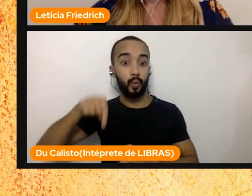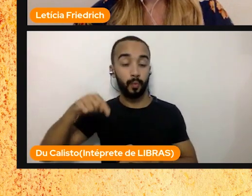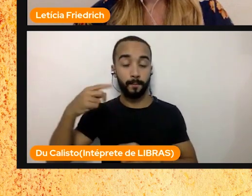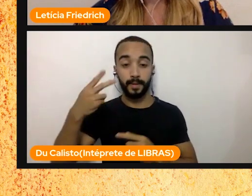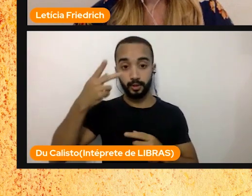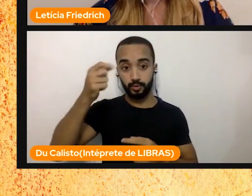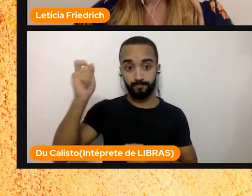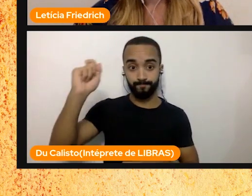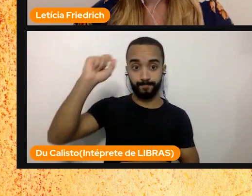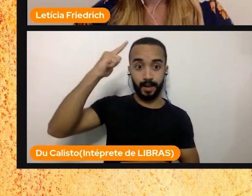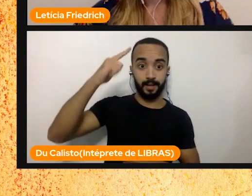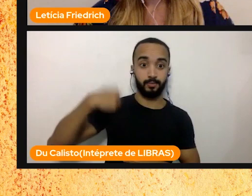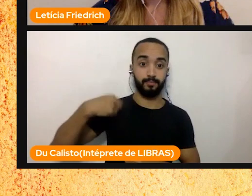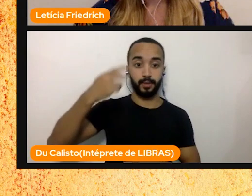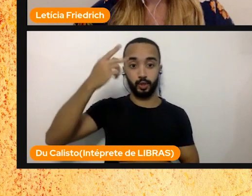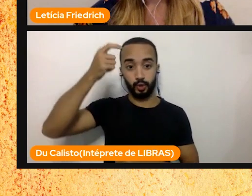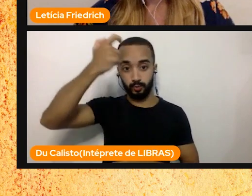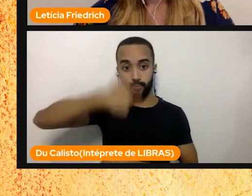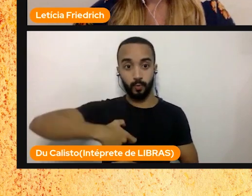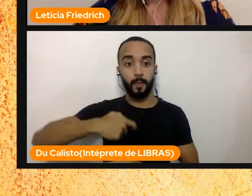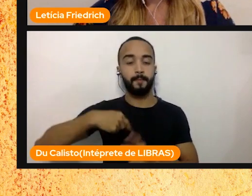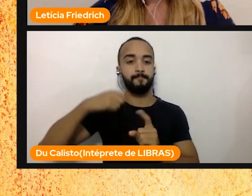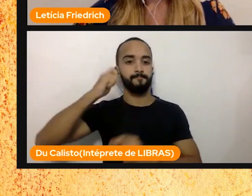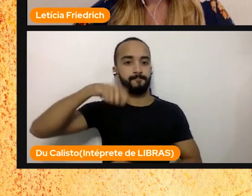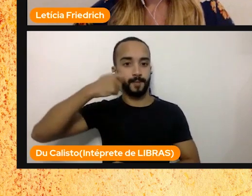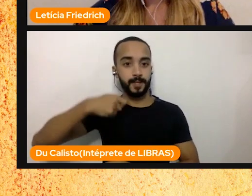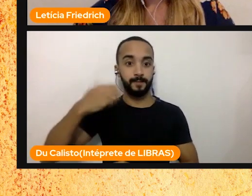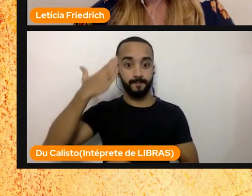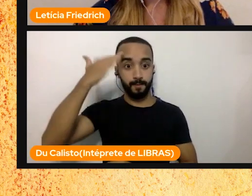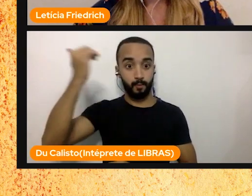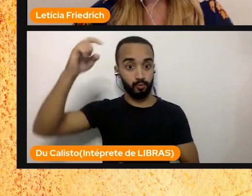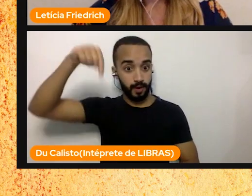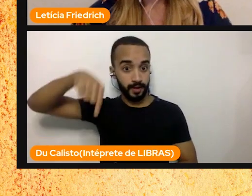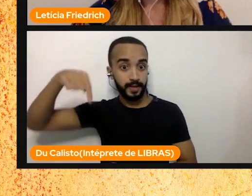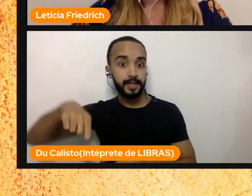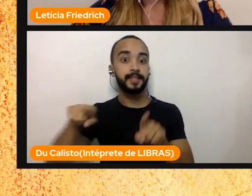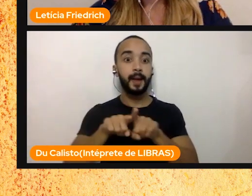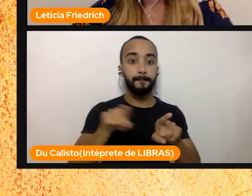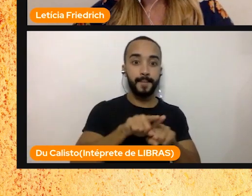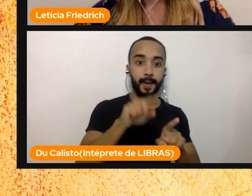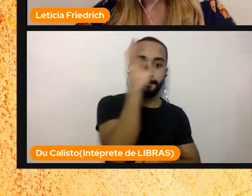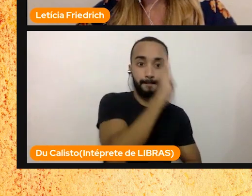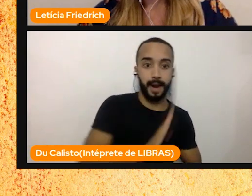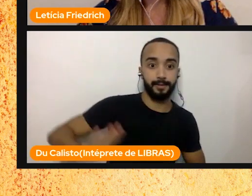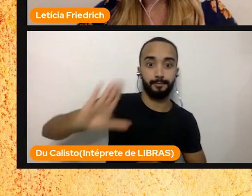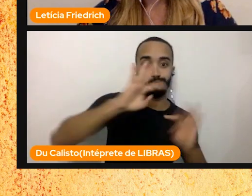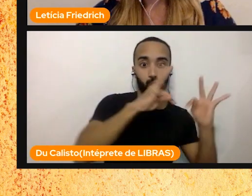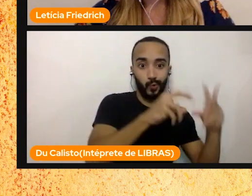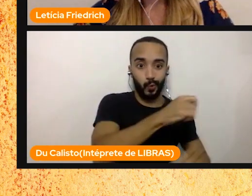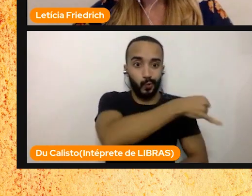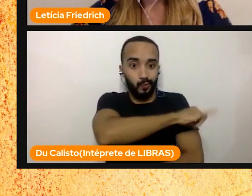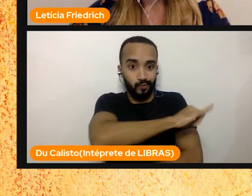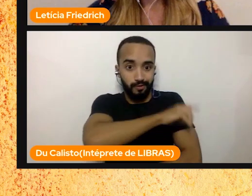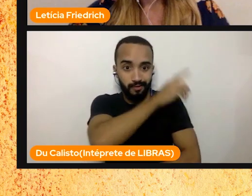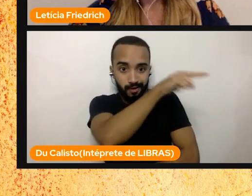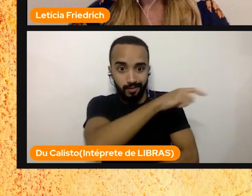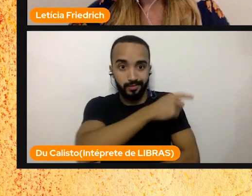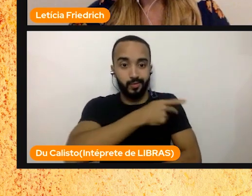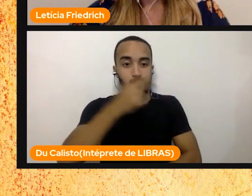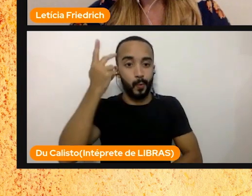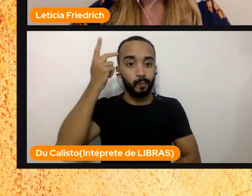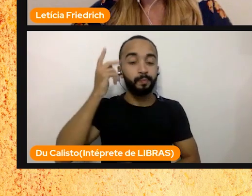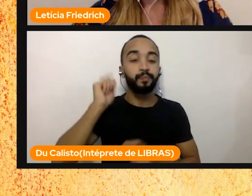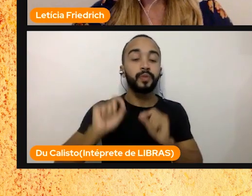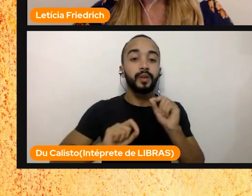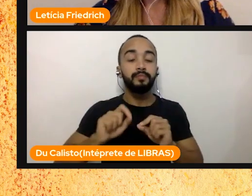nacionais, então é uma experiência bem bacana. E a distribuição é da Boulevard Filmes, que também nos orgulha bastante, que confiou no projeto ainda desde o início.